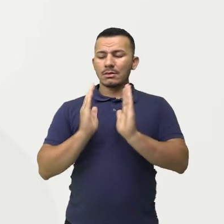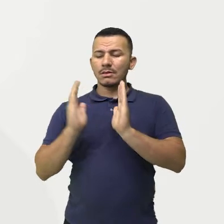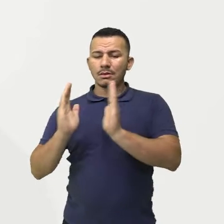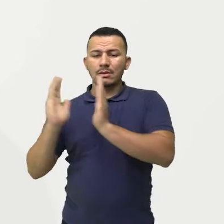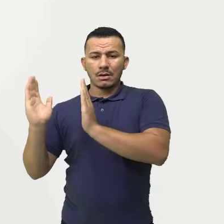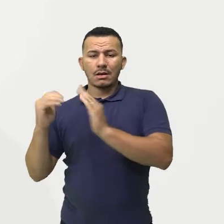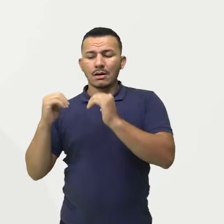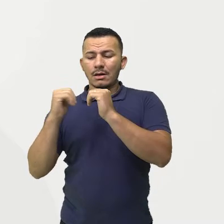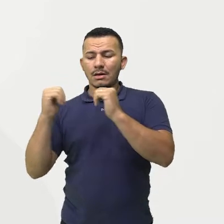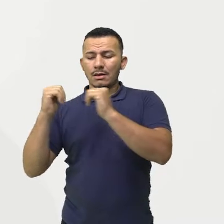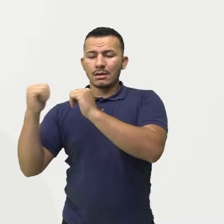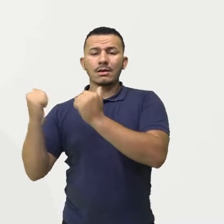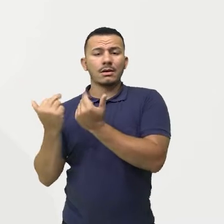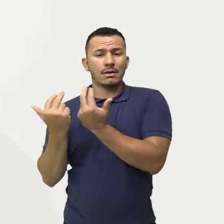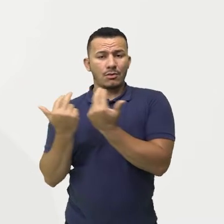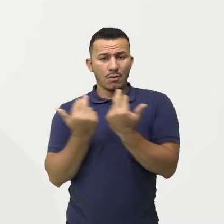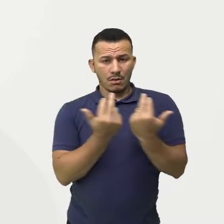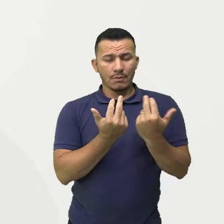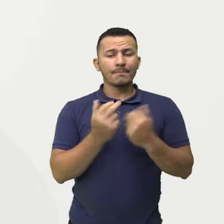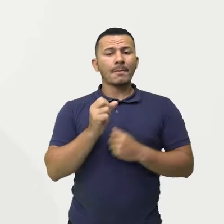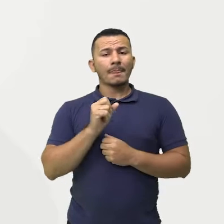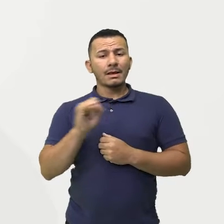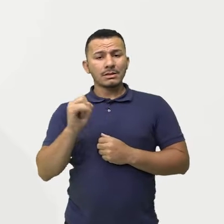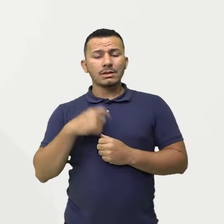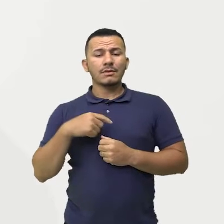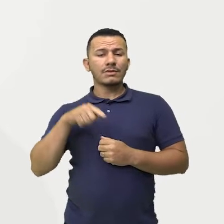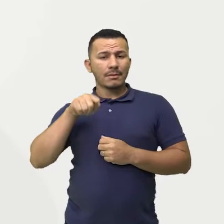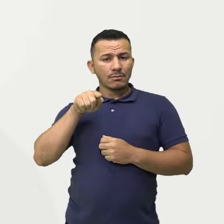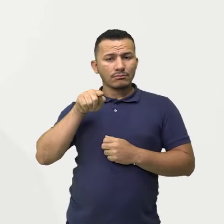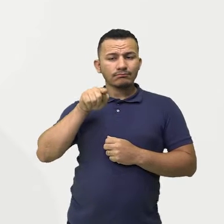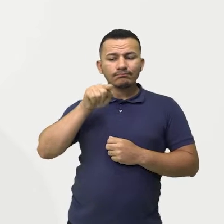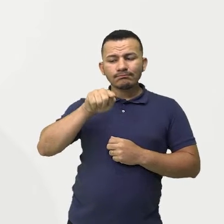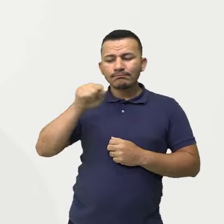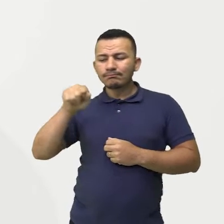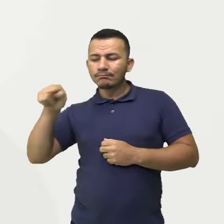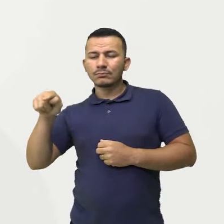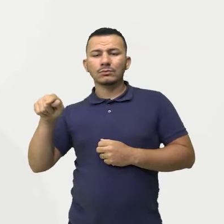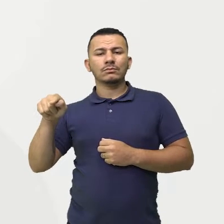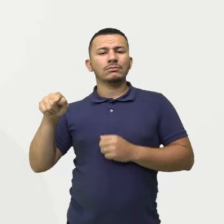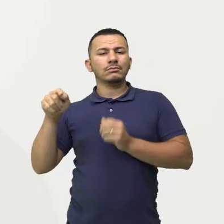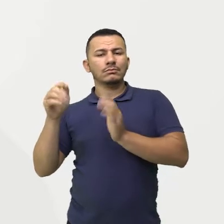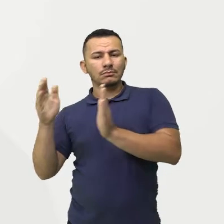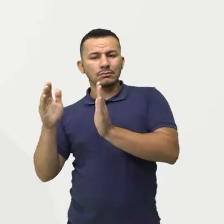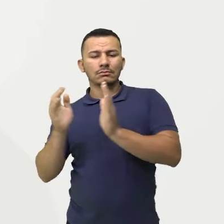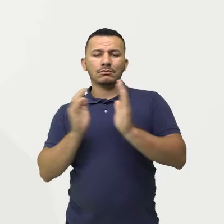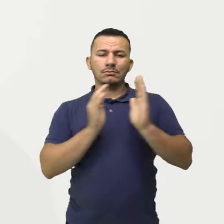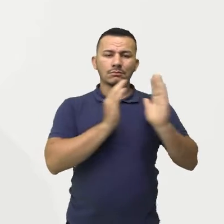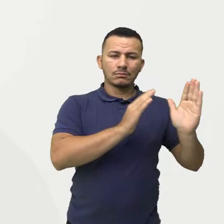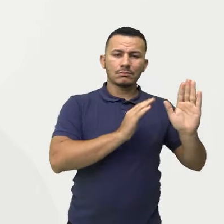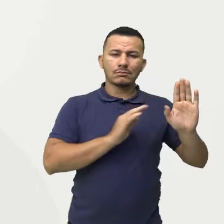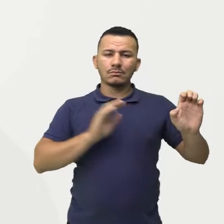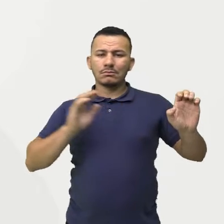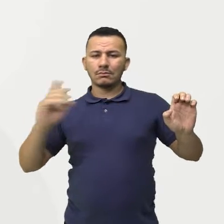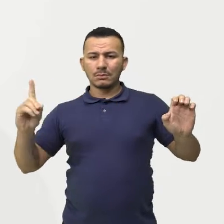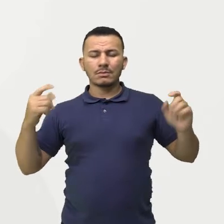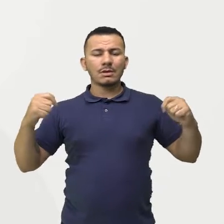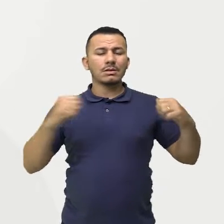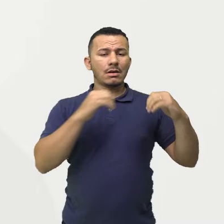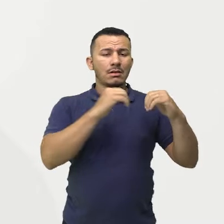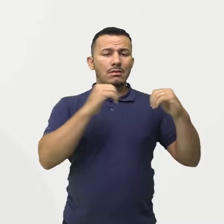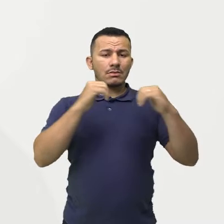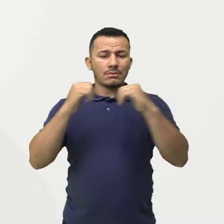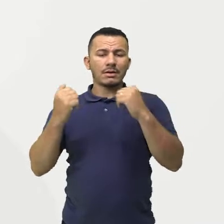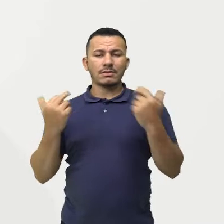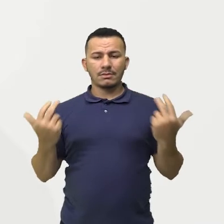mesma distância. Se você tiver que localizar números, olha, tanto para a esquerda quanto para a